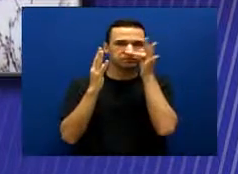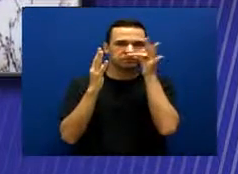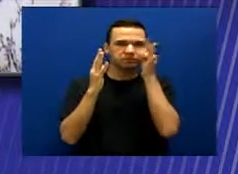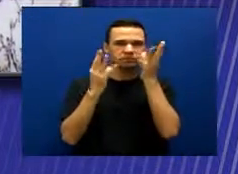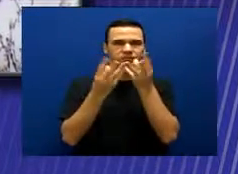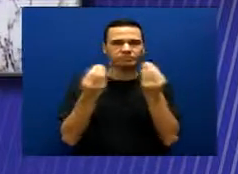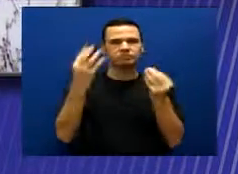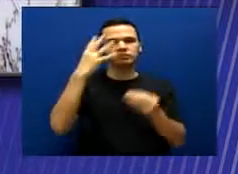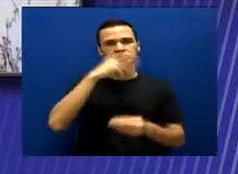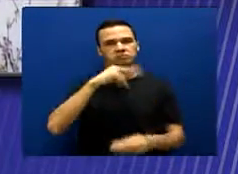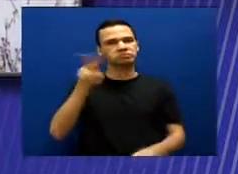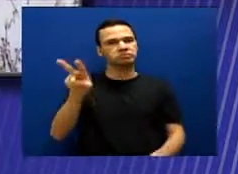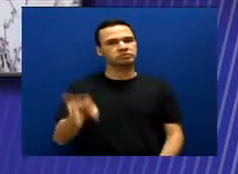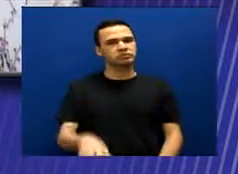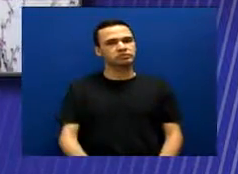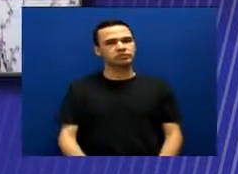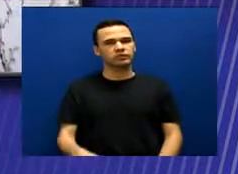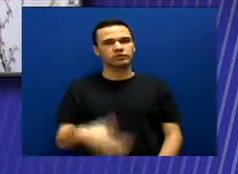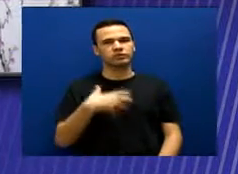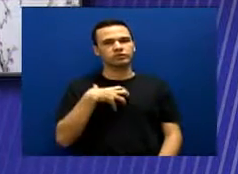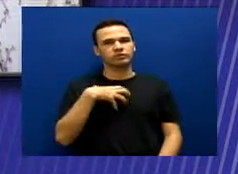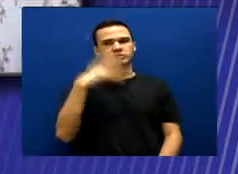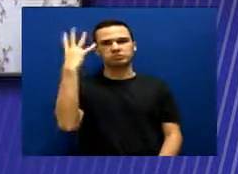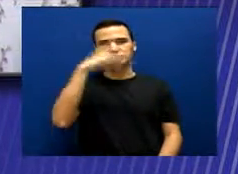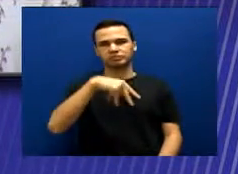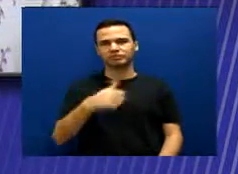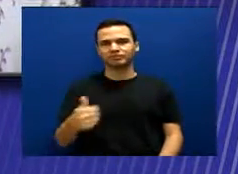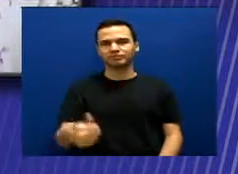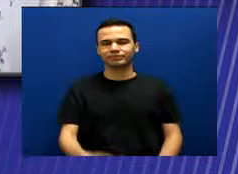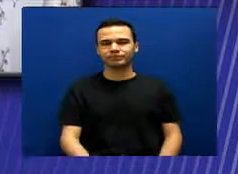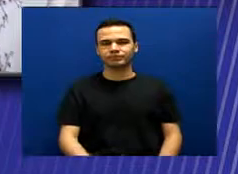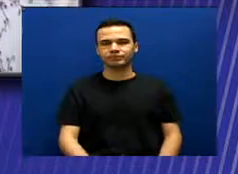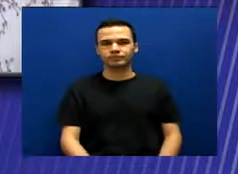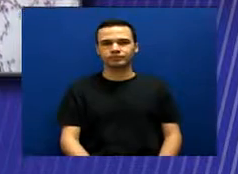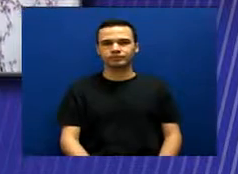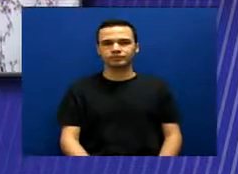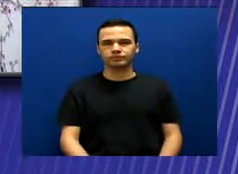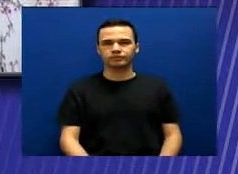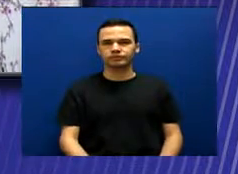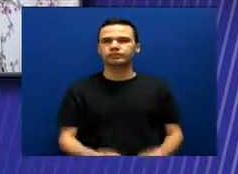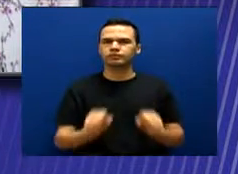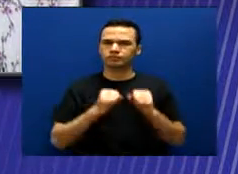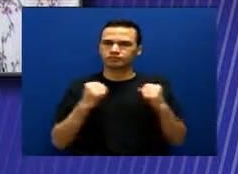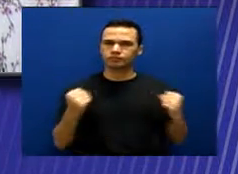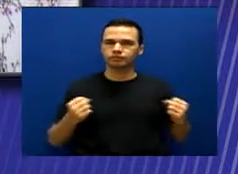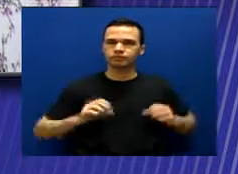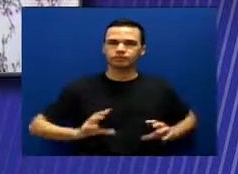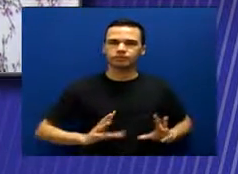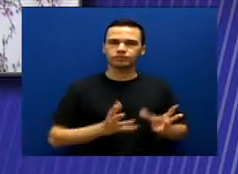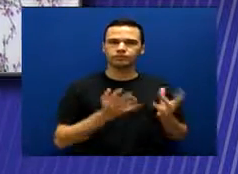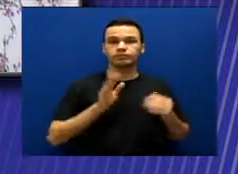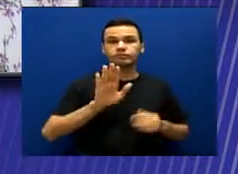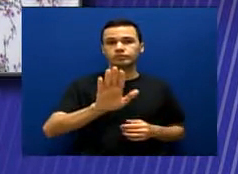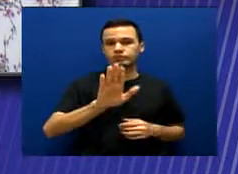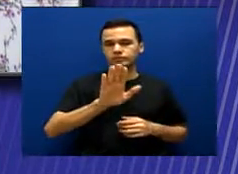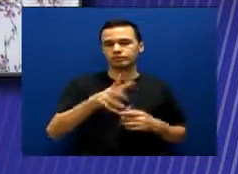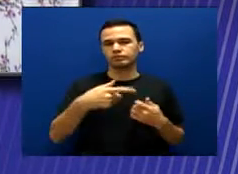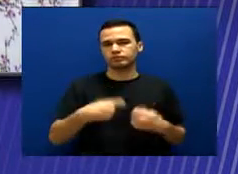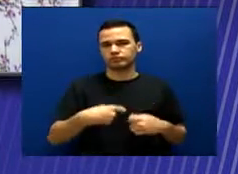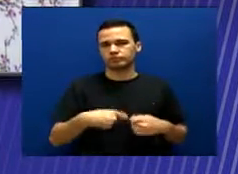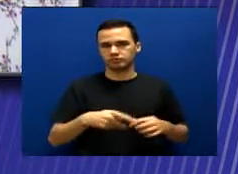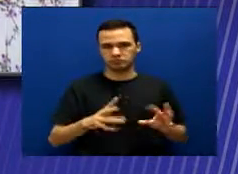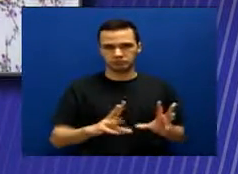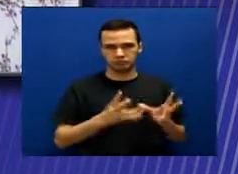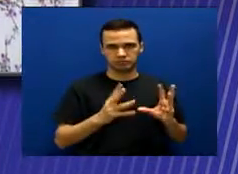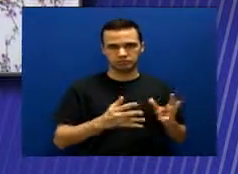faz muito bem pro visual, né? É lindo, vamos incentivar. Agora, nós temos que